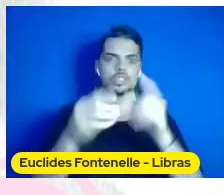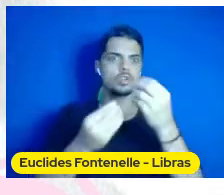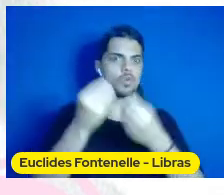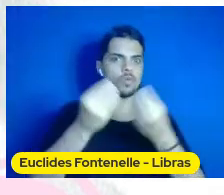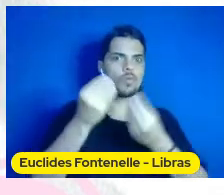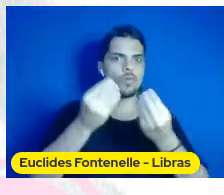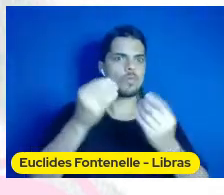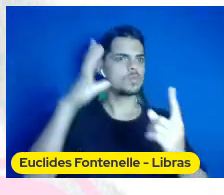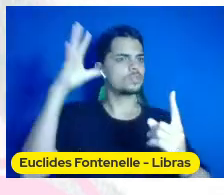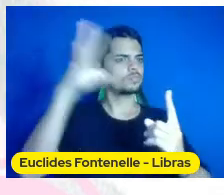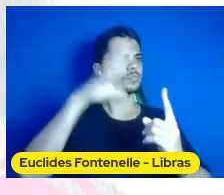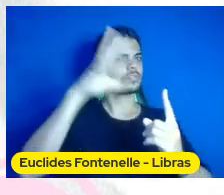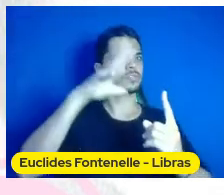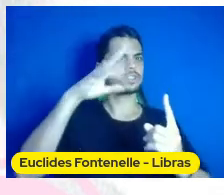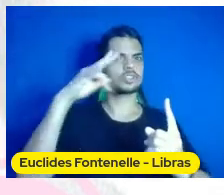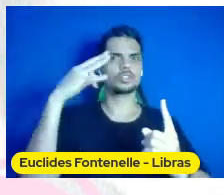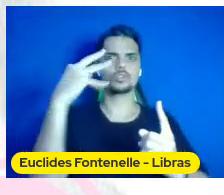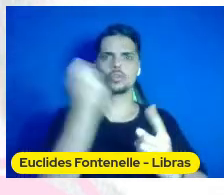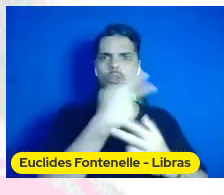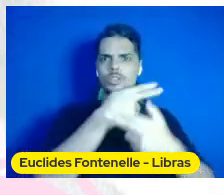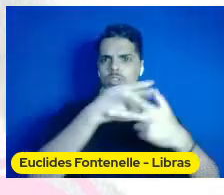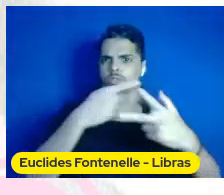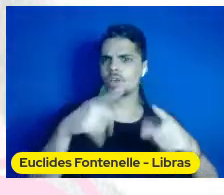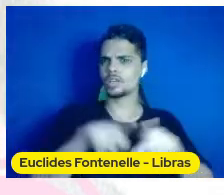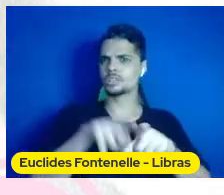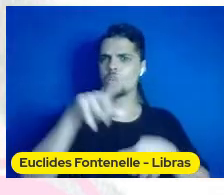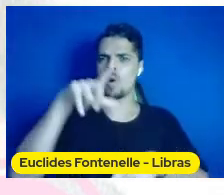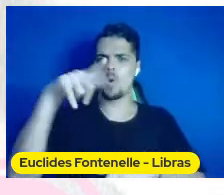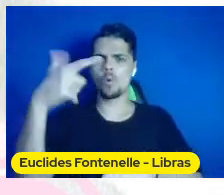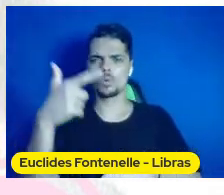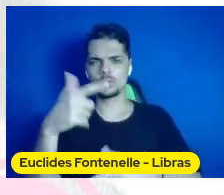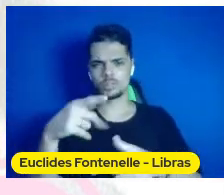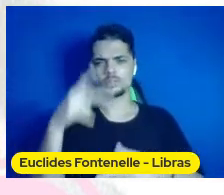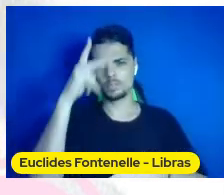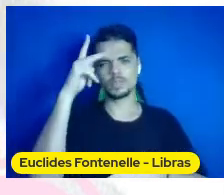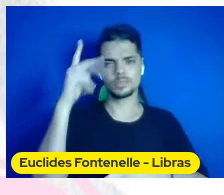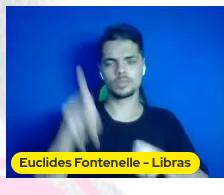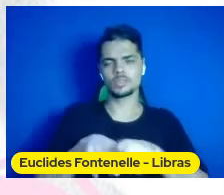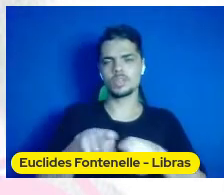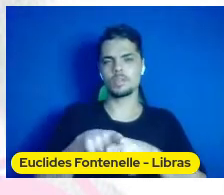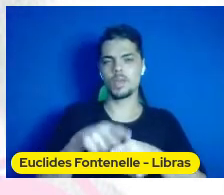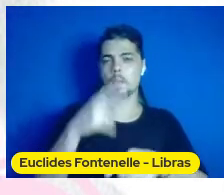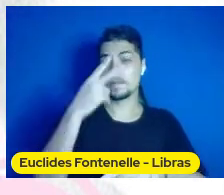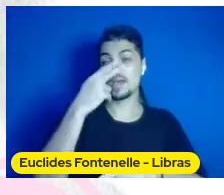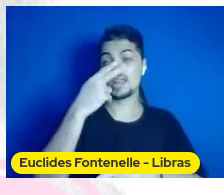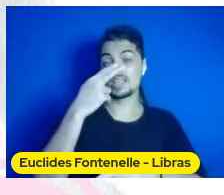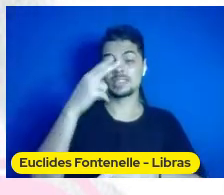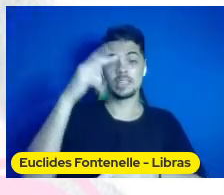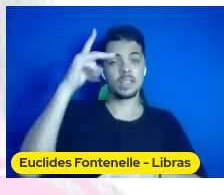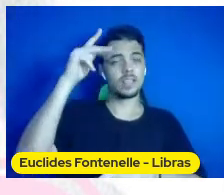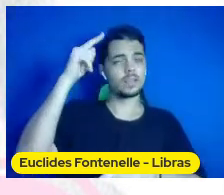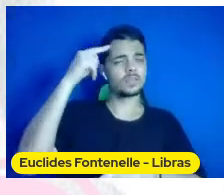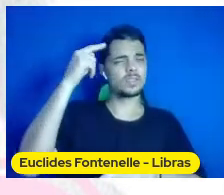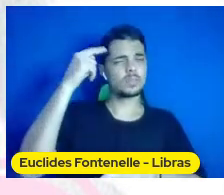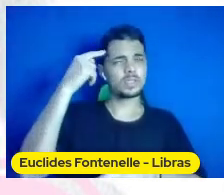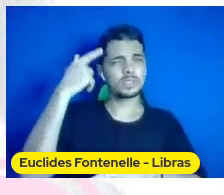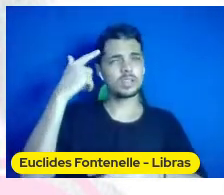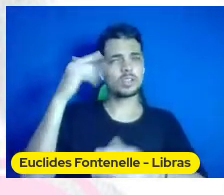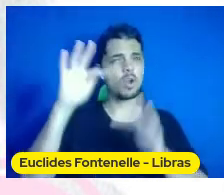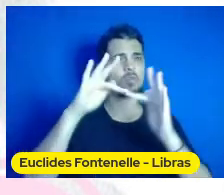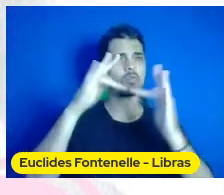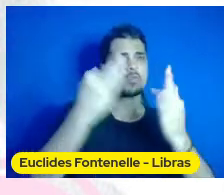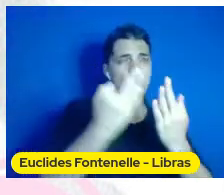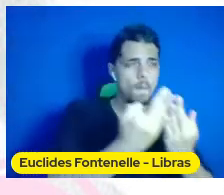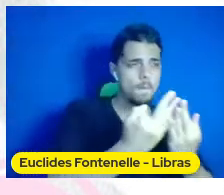veio muito mais assim da ideia de proteger sua família, sabe? De proteger, de ser a, de